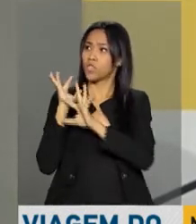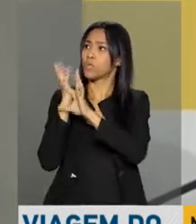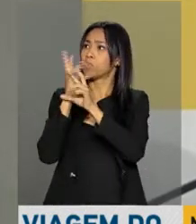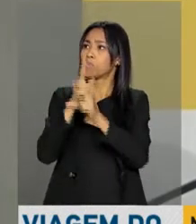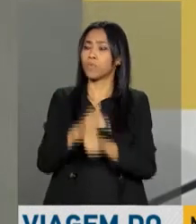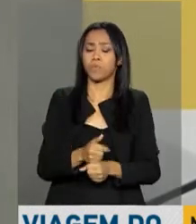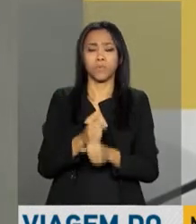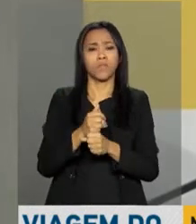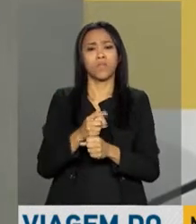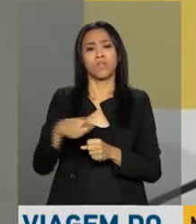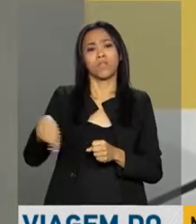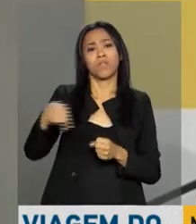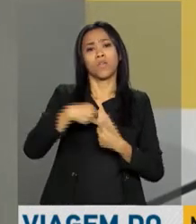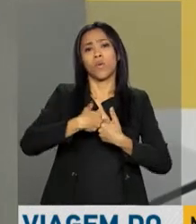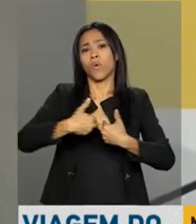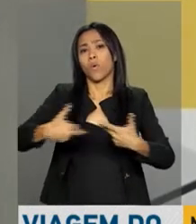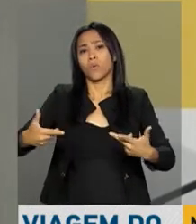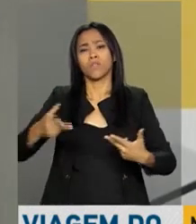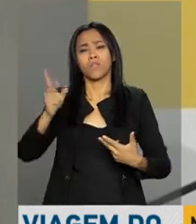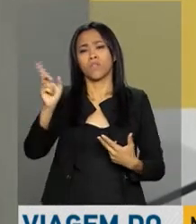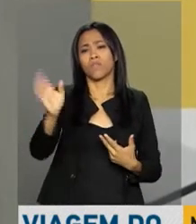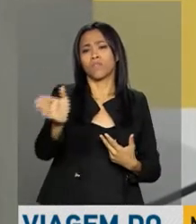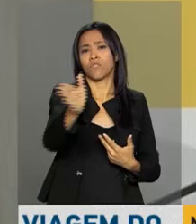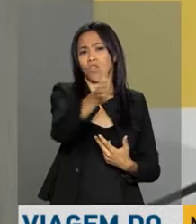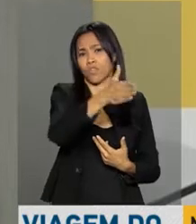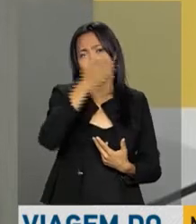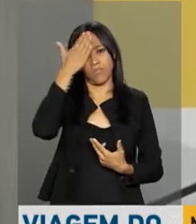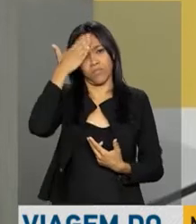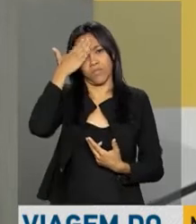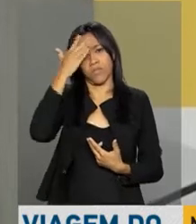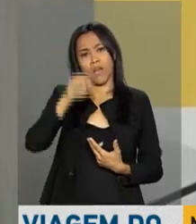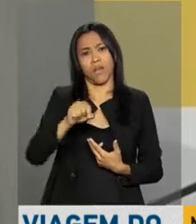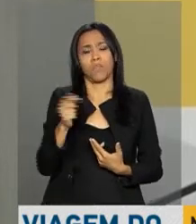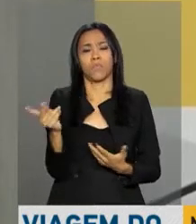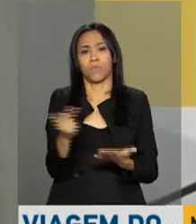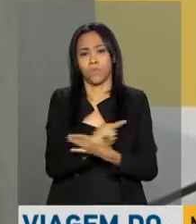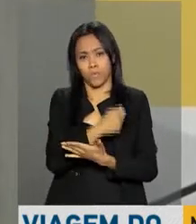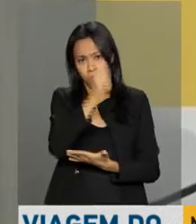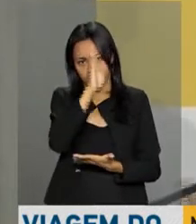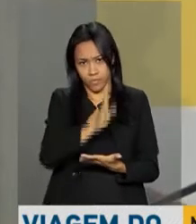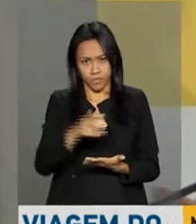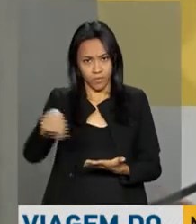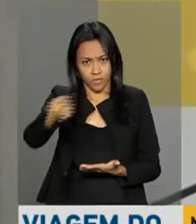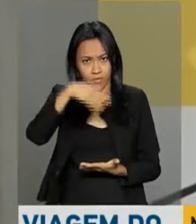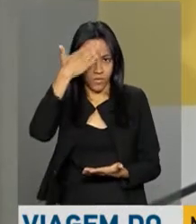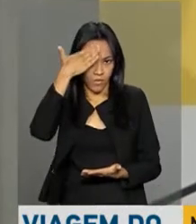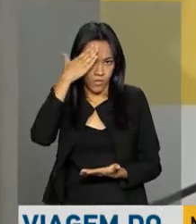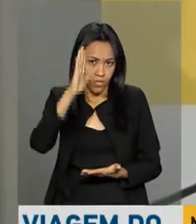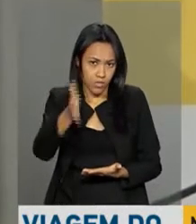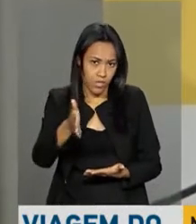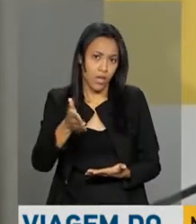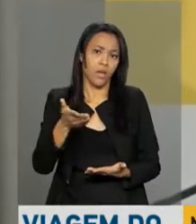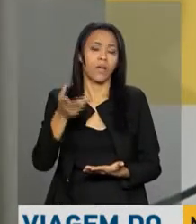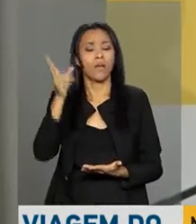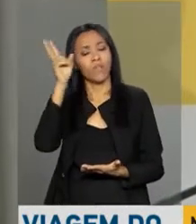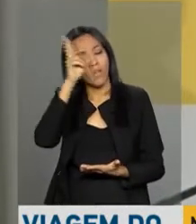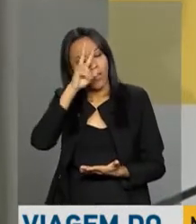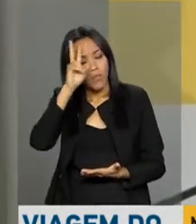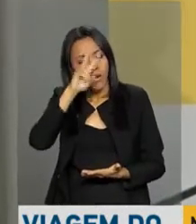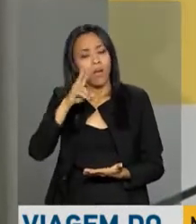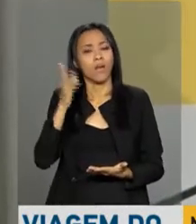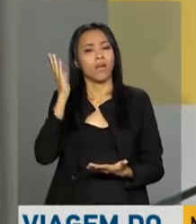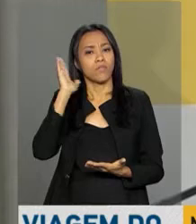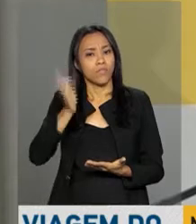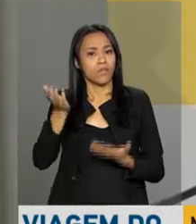todos nesta sala conhecem sobejamente e que decerto já foram lembrados